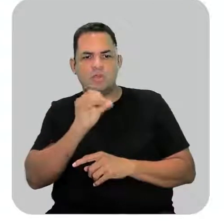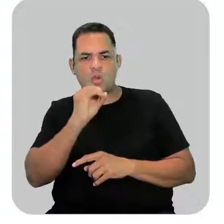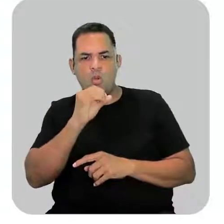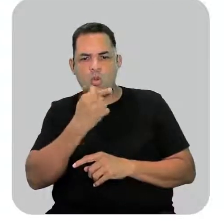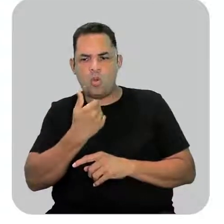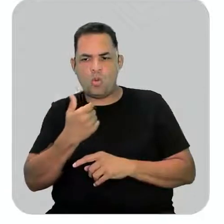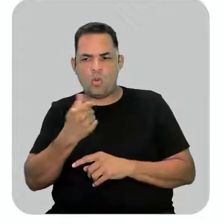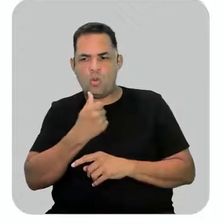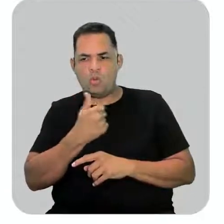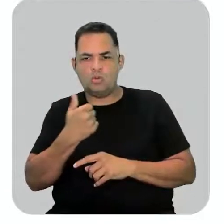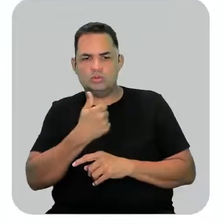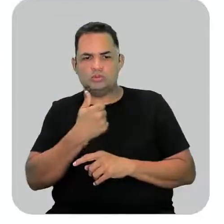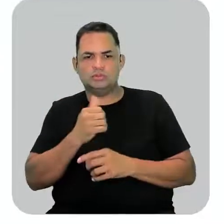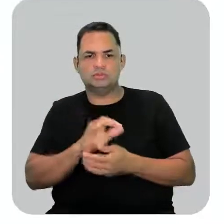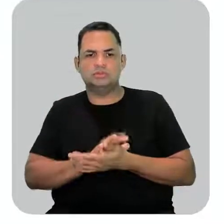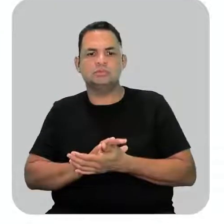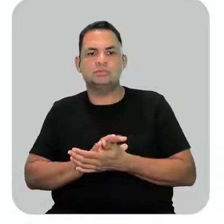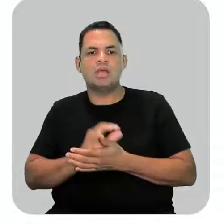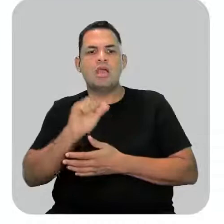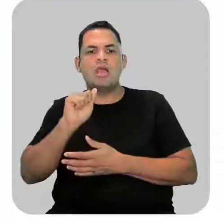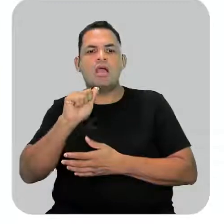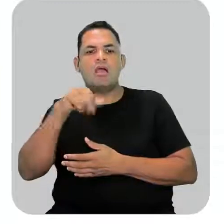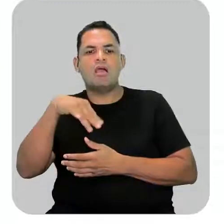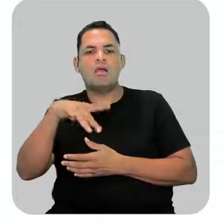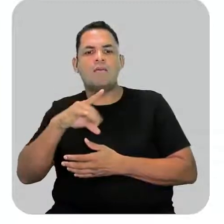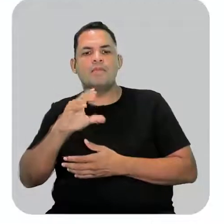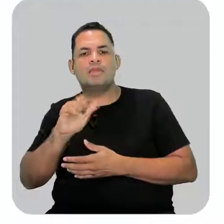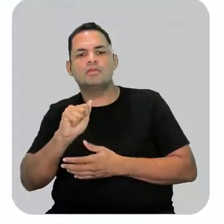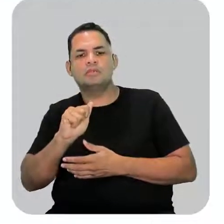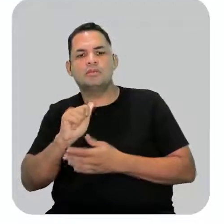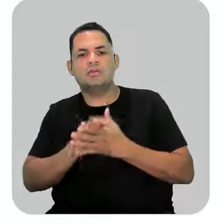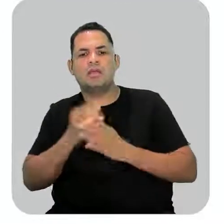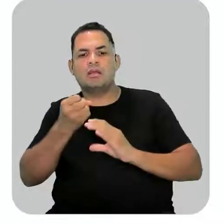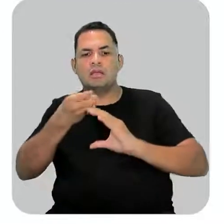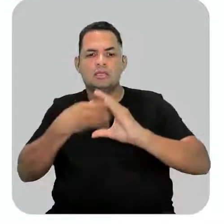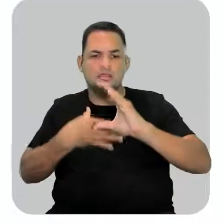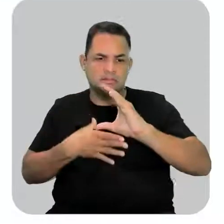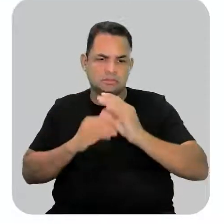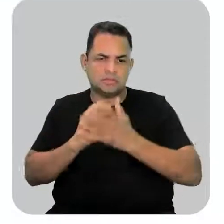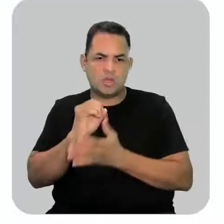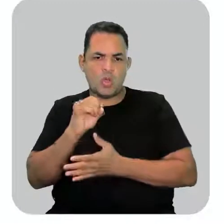C12H22O11. O amido também é uma função oxigenada, olha só,